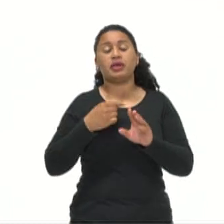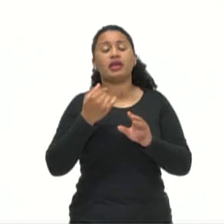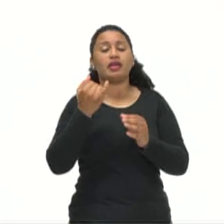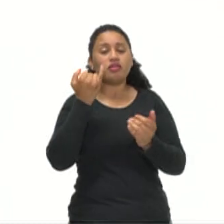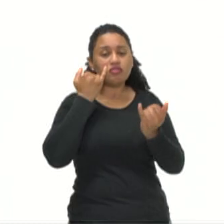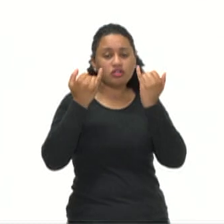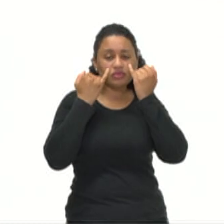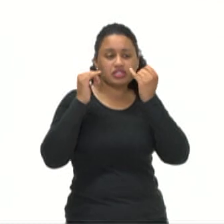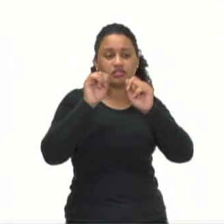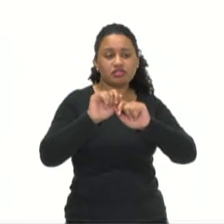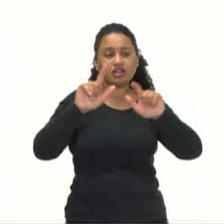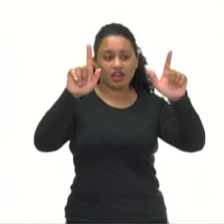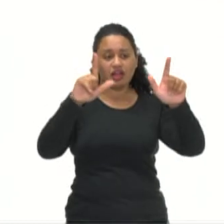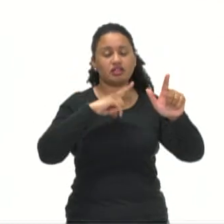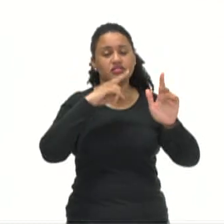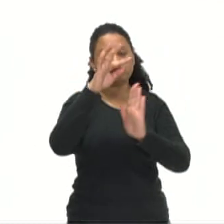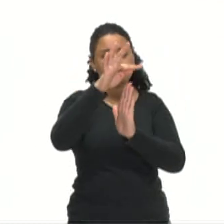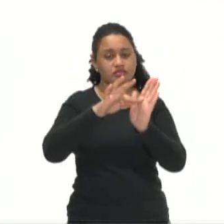no texto.